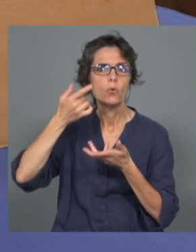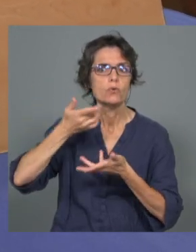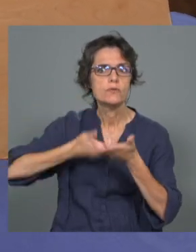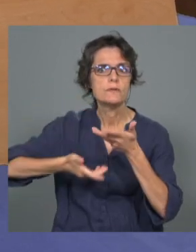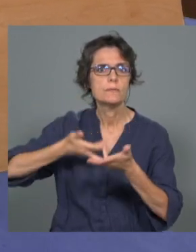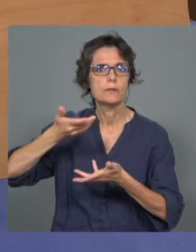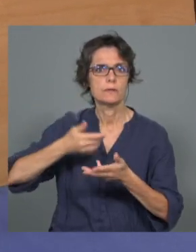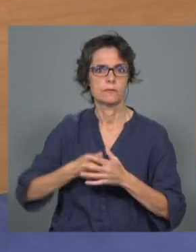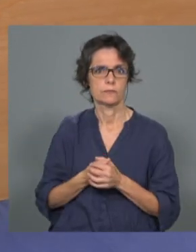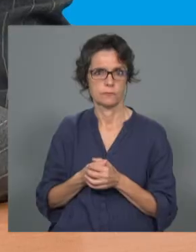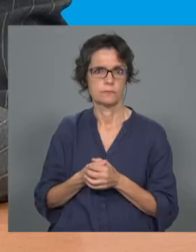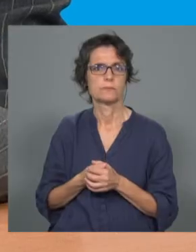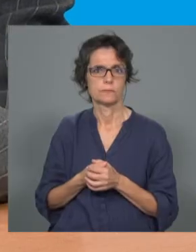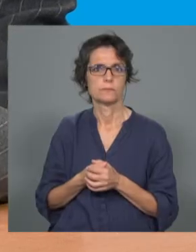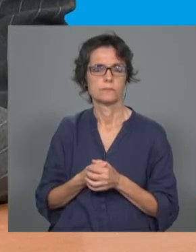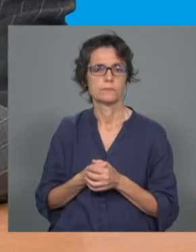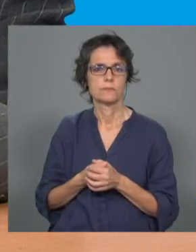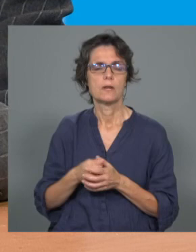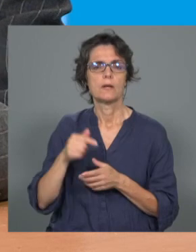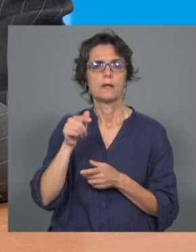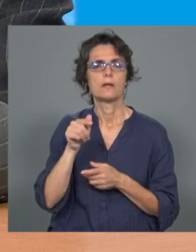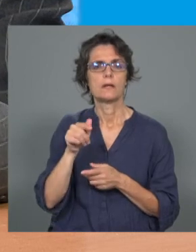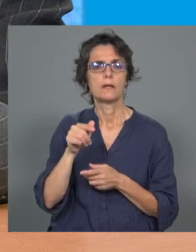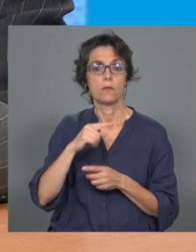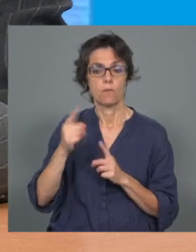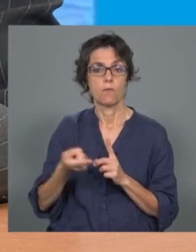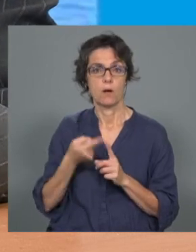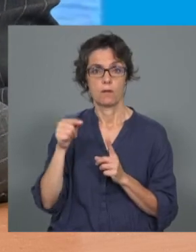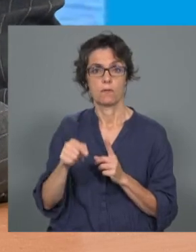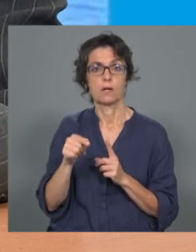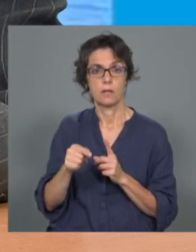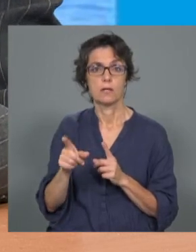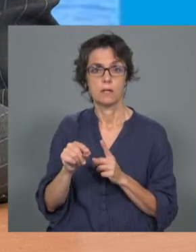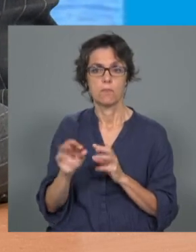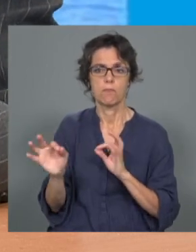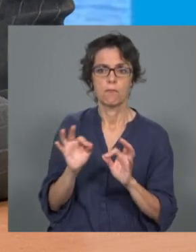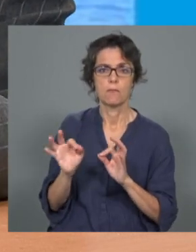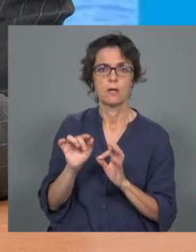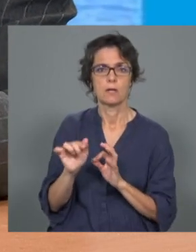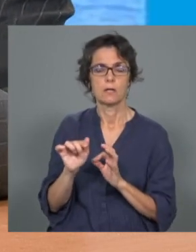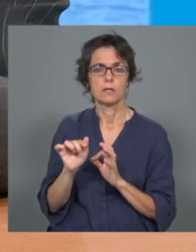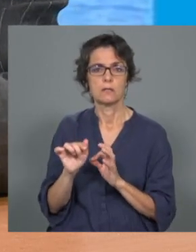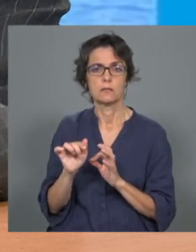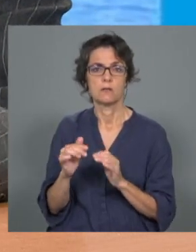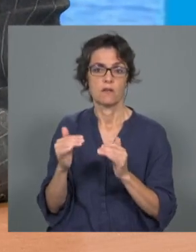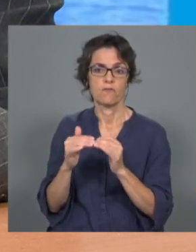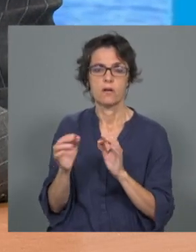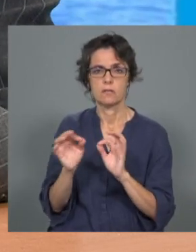célebre as suas frases. Mesmo este ano de preparação, ou esta etapa de